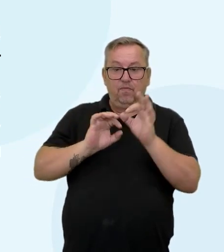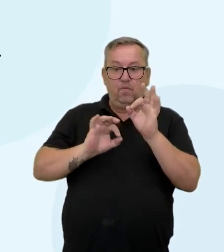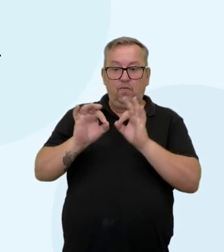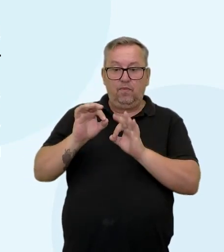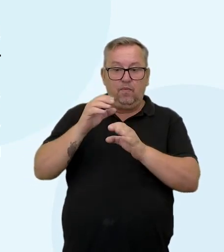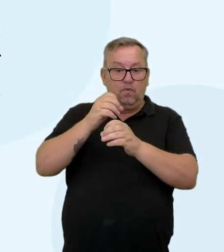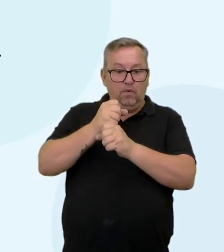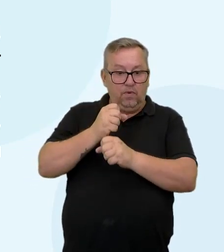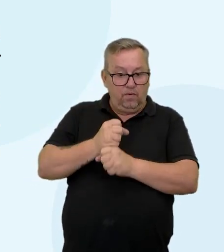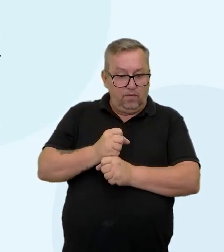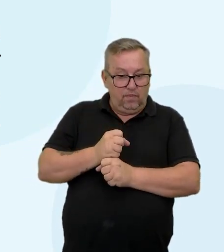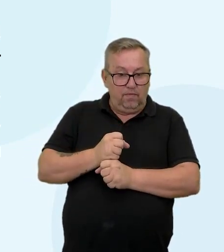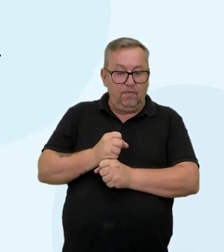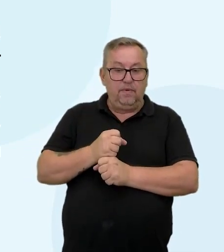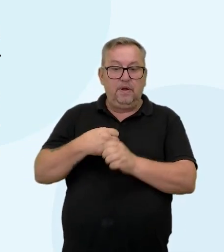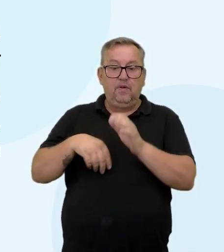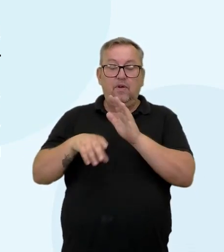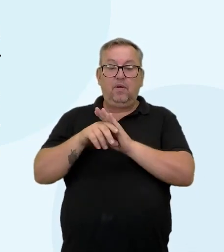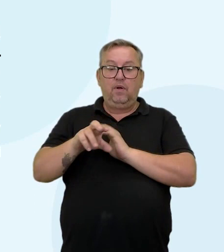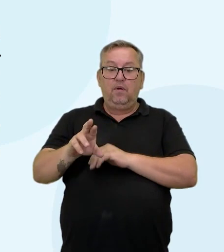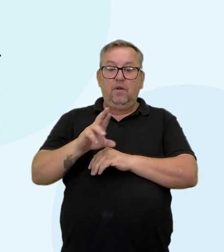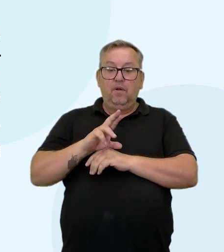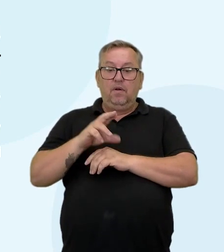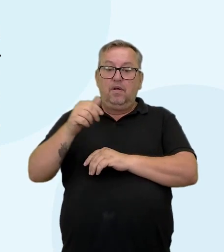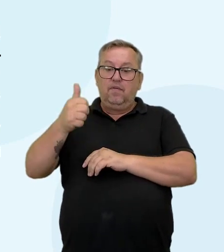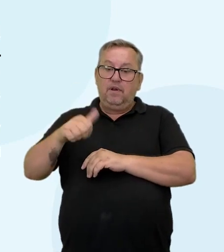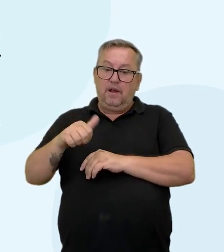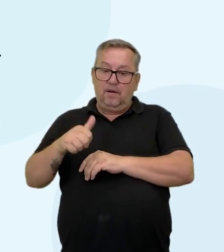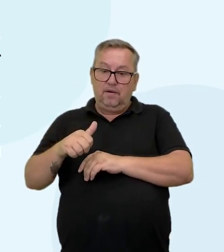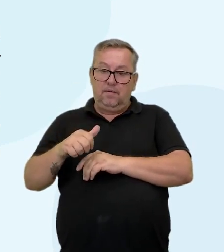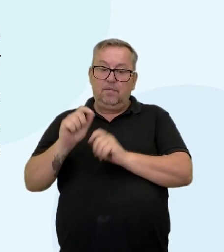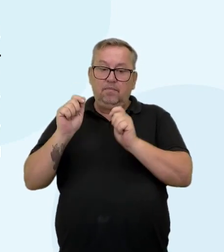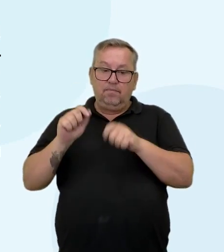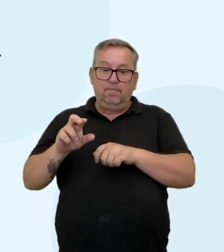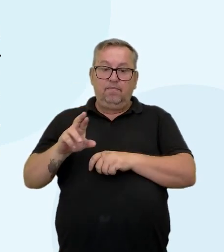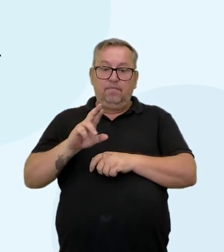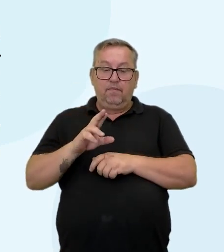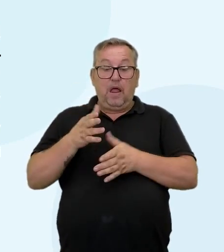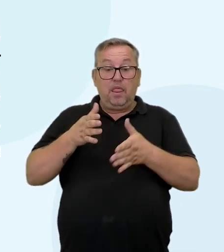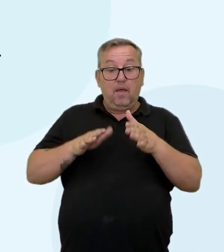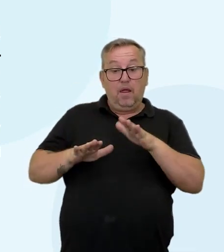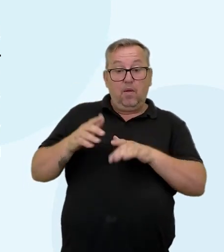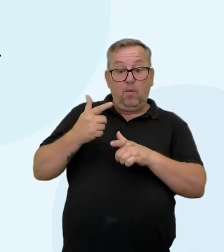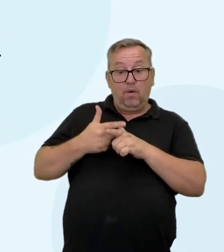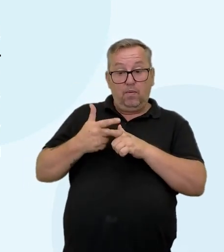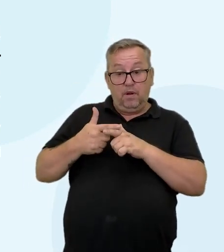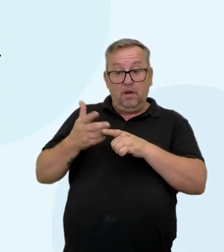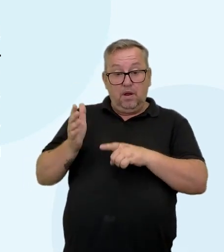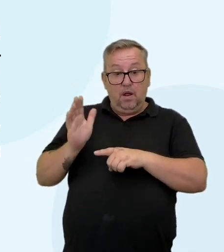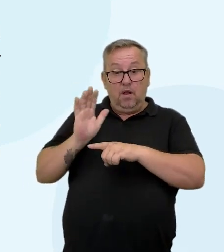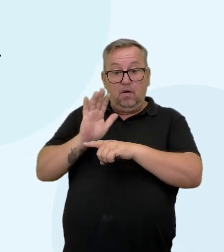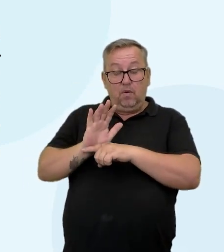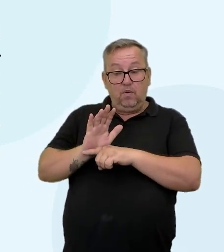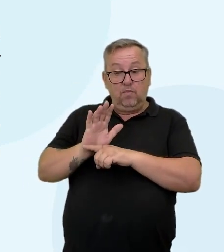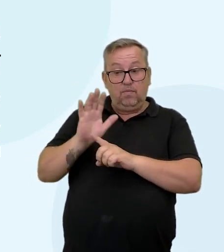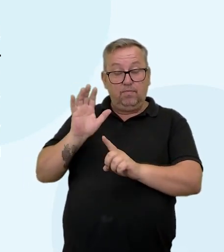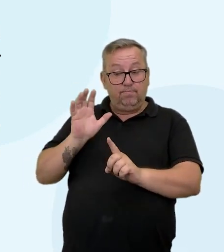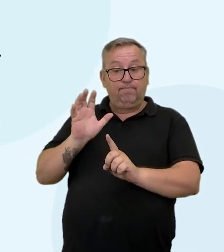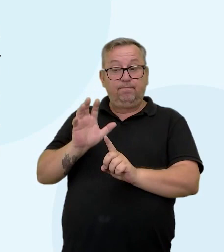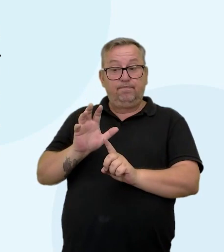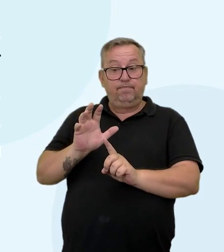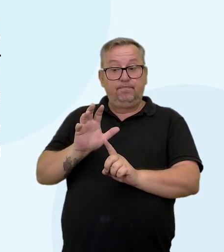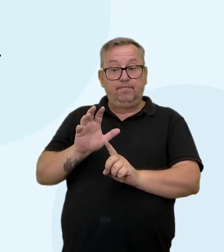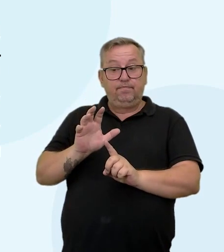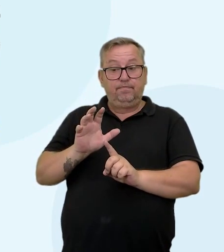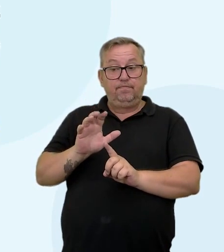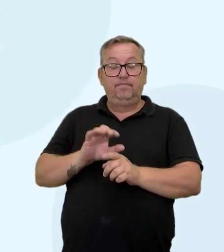executar o processo, no caso aí o cálculo, chegar a um resultado e o avaliar, podendo esse resultado, dependendo do problema, naturalmente, dar suporte